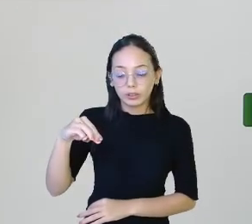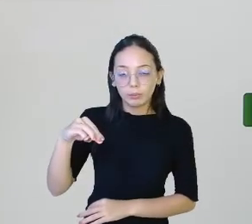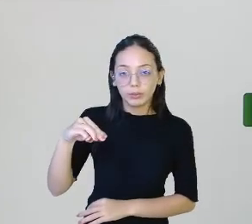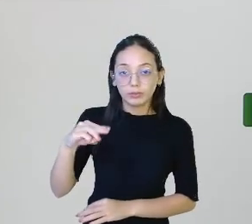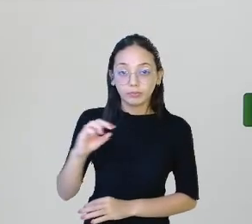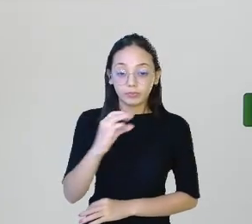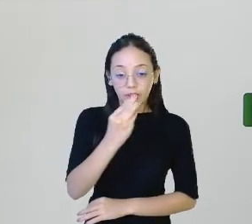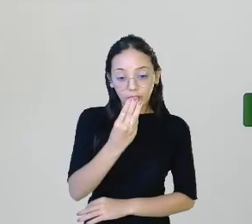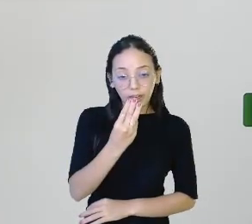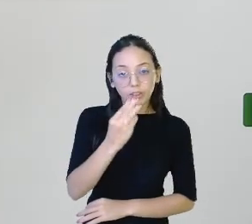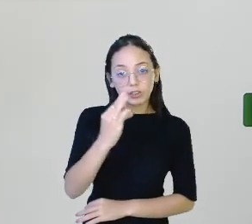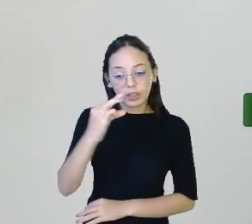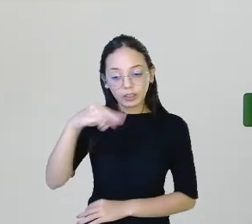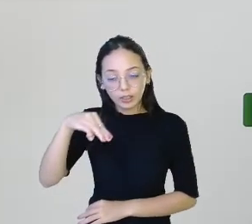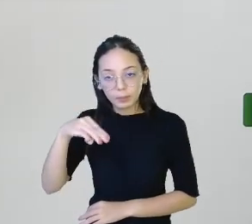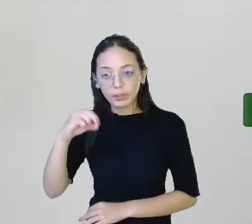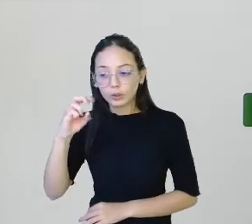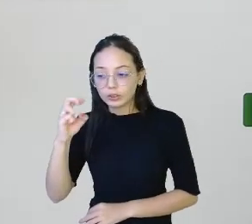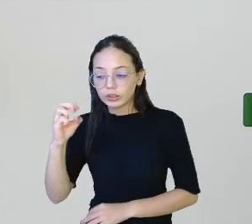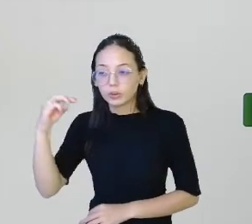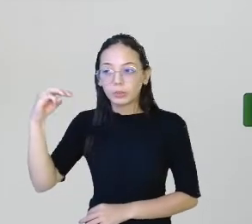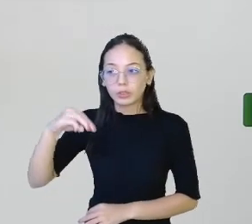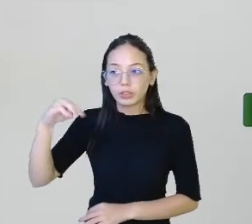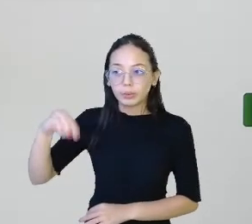milímetros, 3,5, beleza?